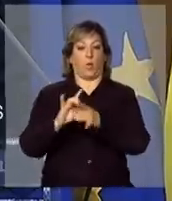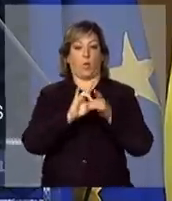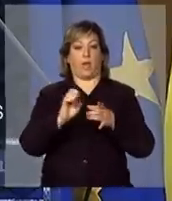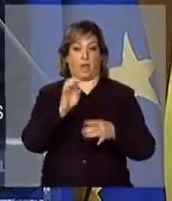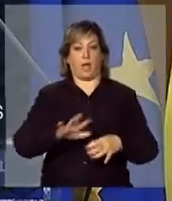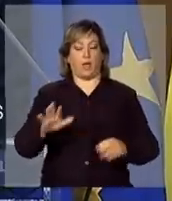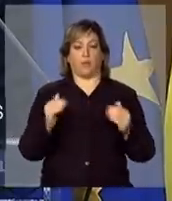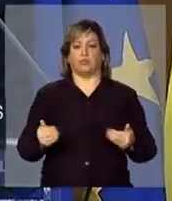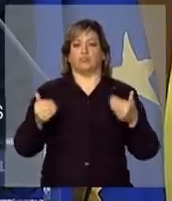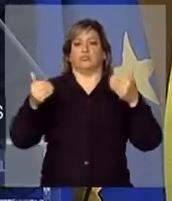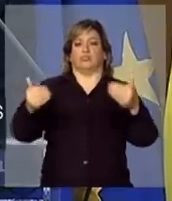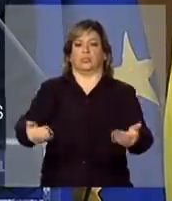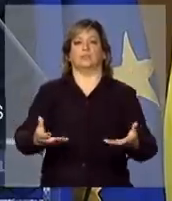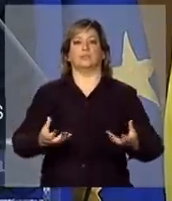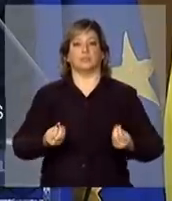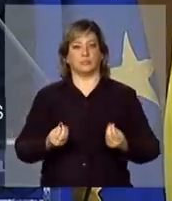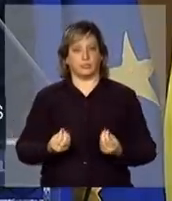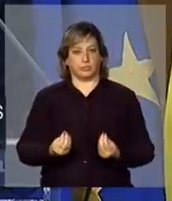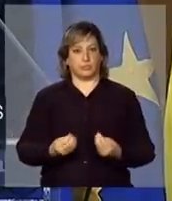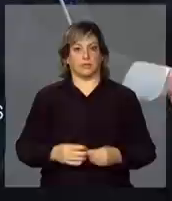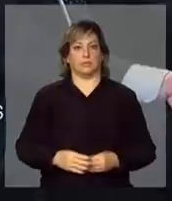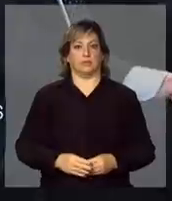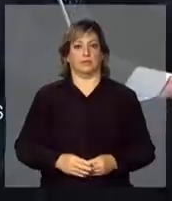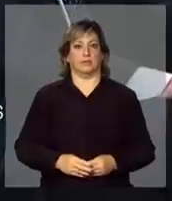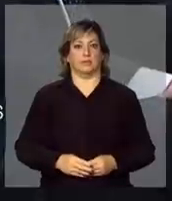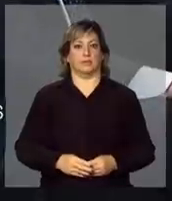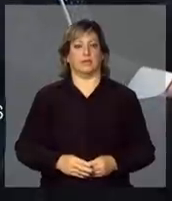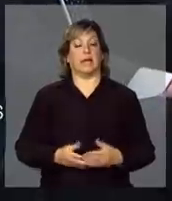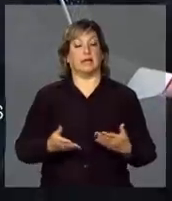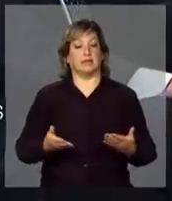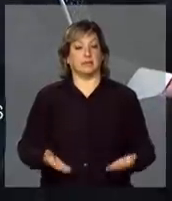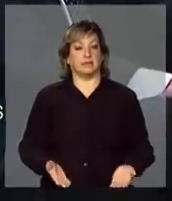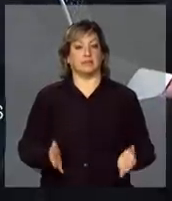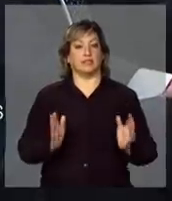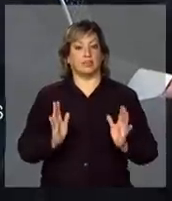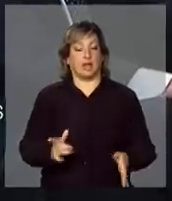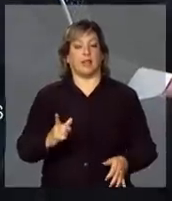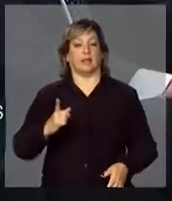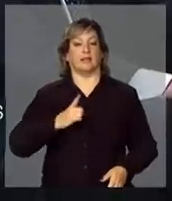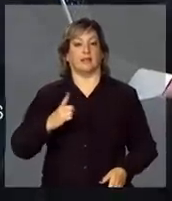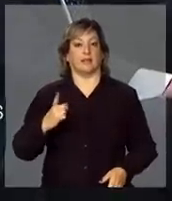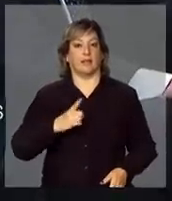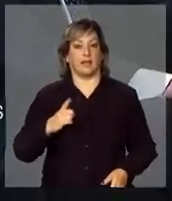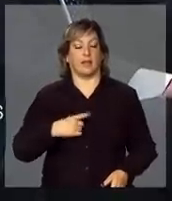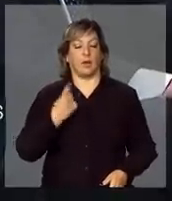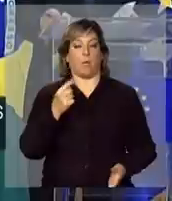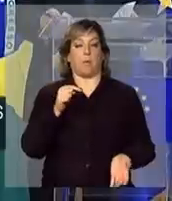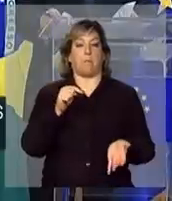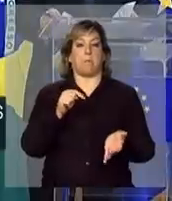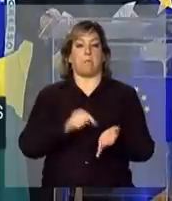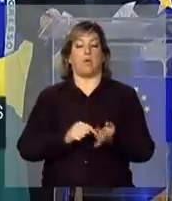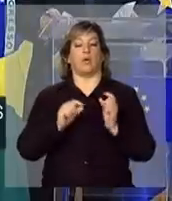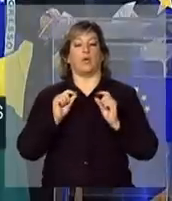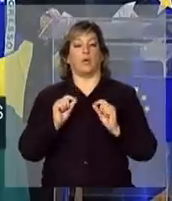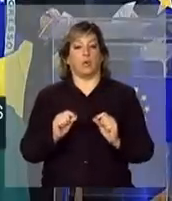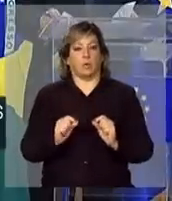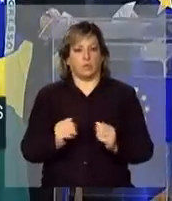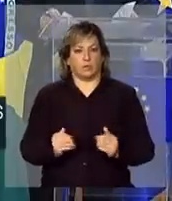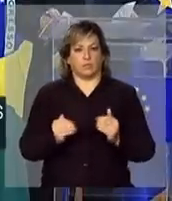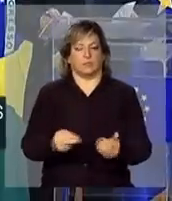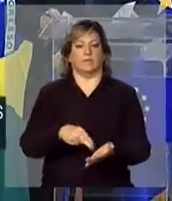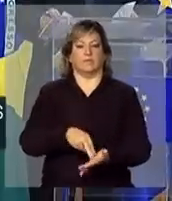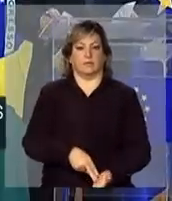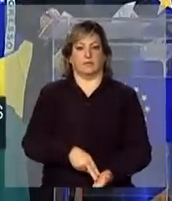avançou muito e, assim, já se encontra num ponto de inflexão. A zona do euro não